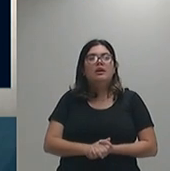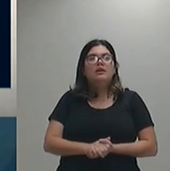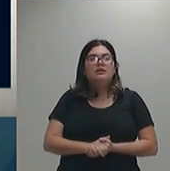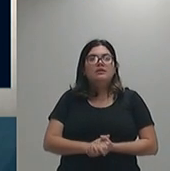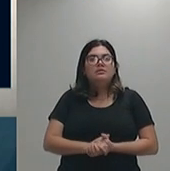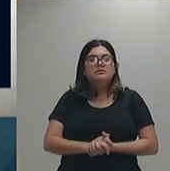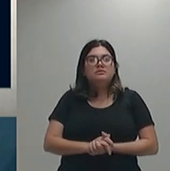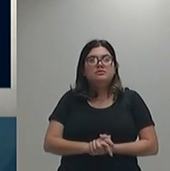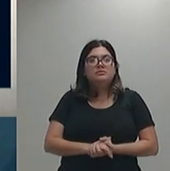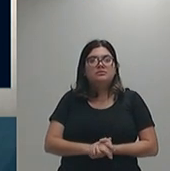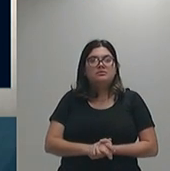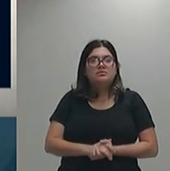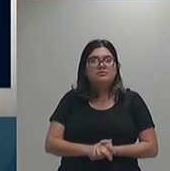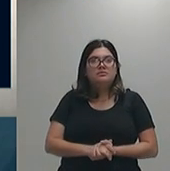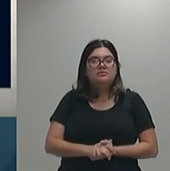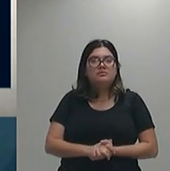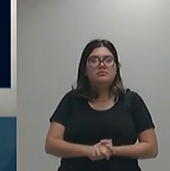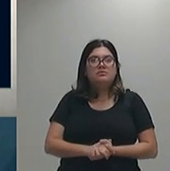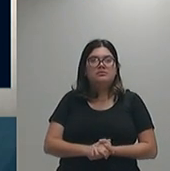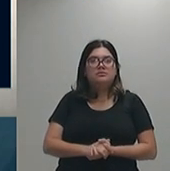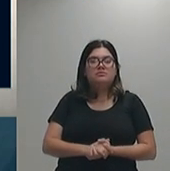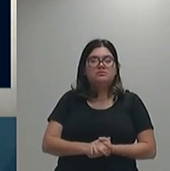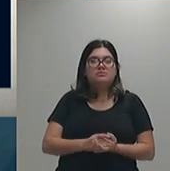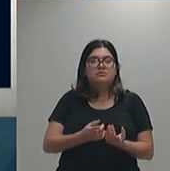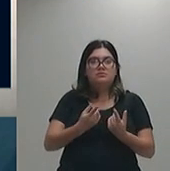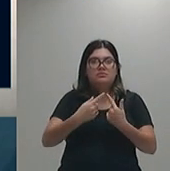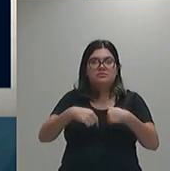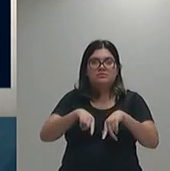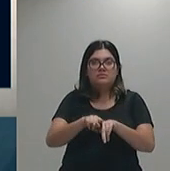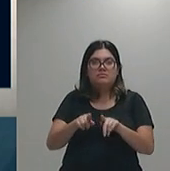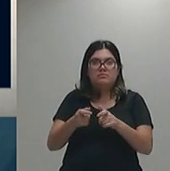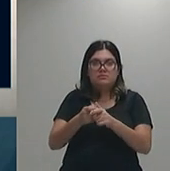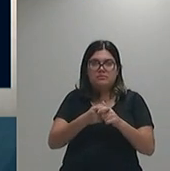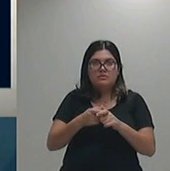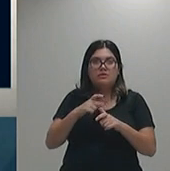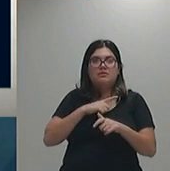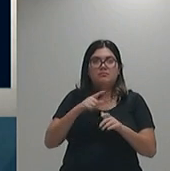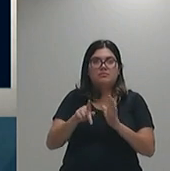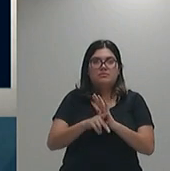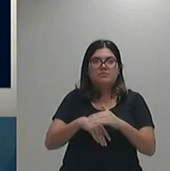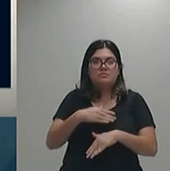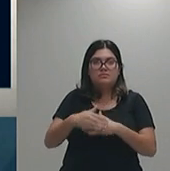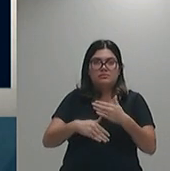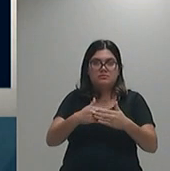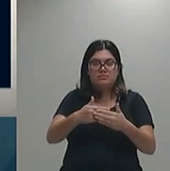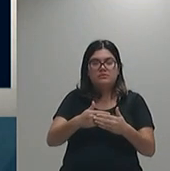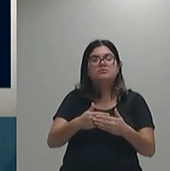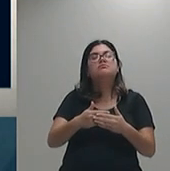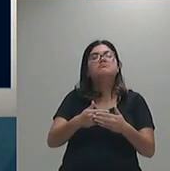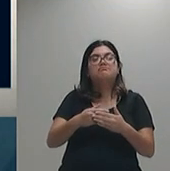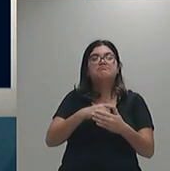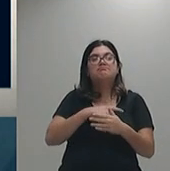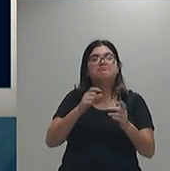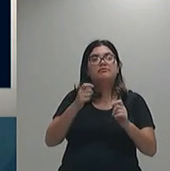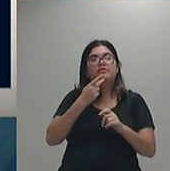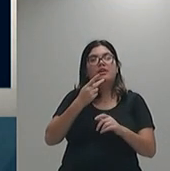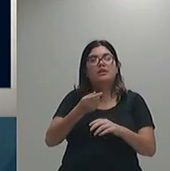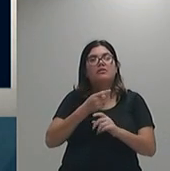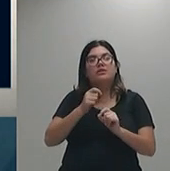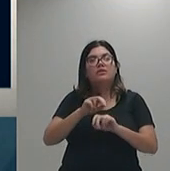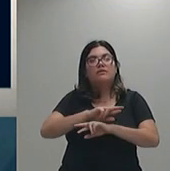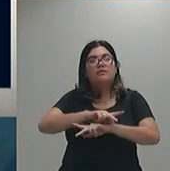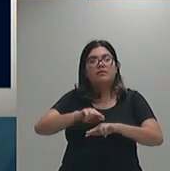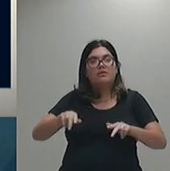o sócio minoritário são parte do Egito uma nos nos presentes procedimentos aí faz diversas afirmações